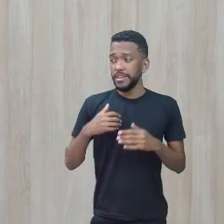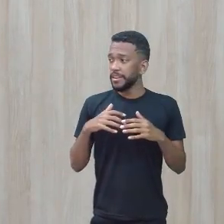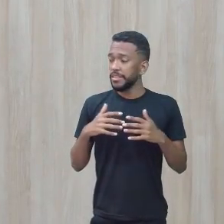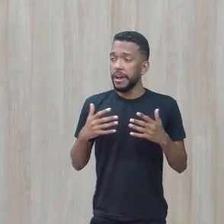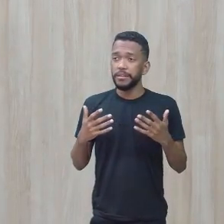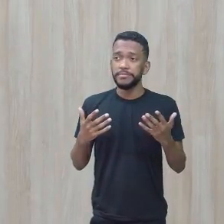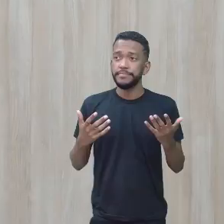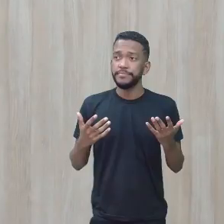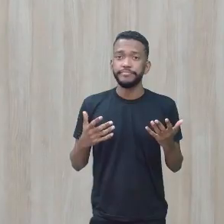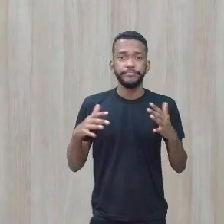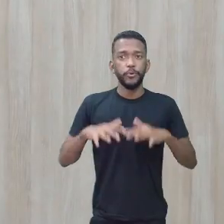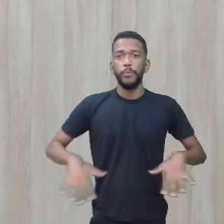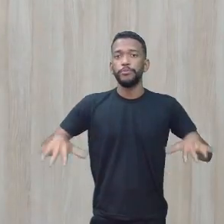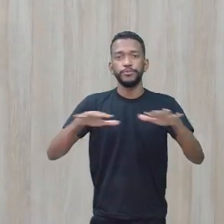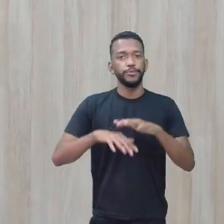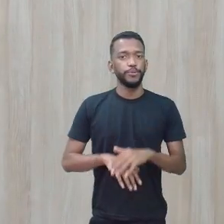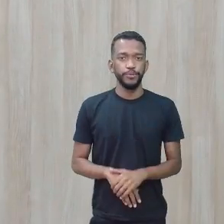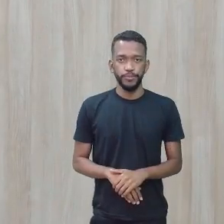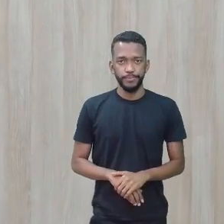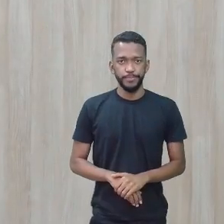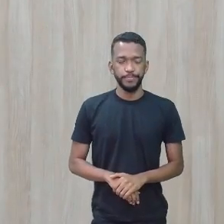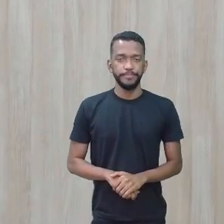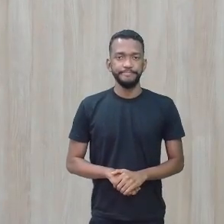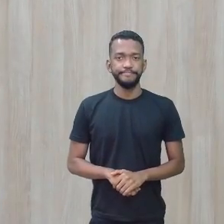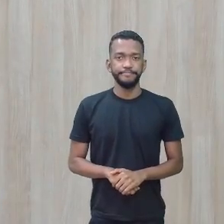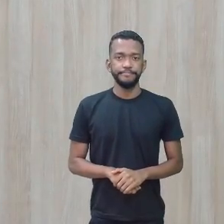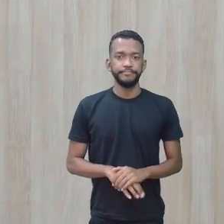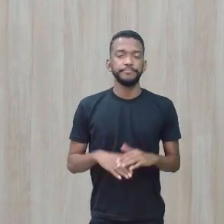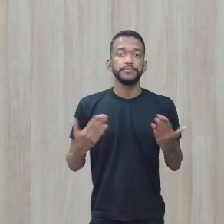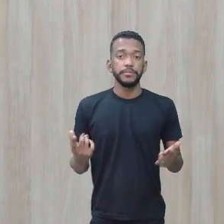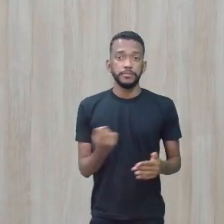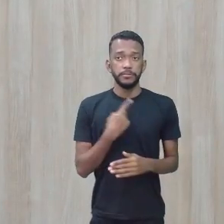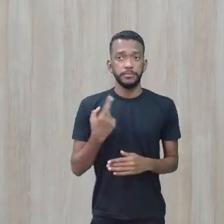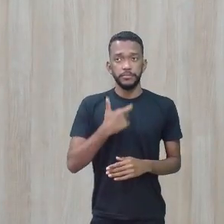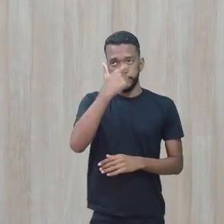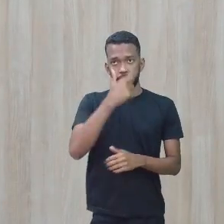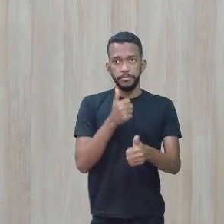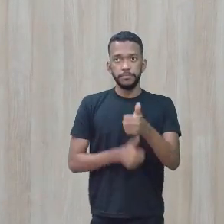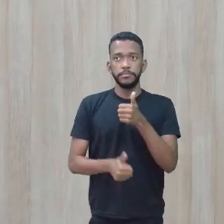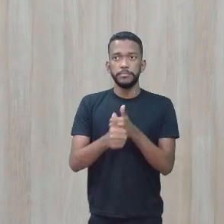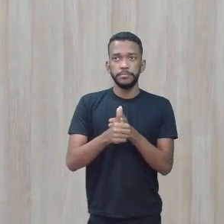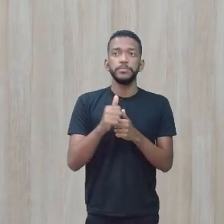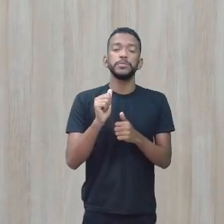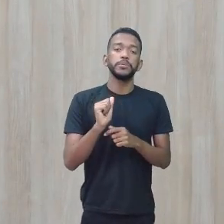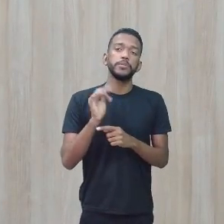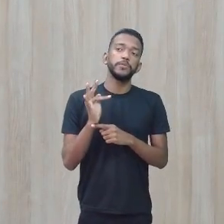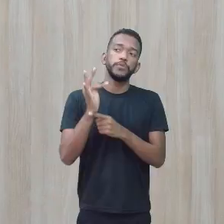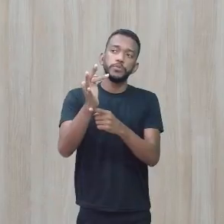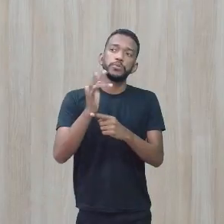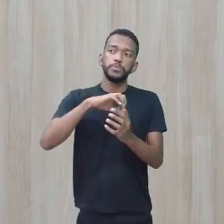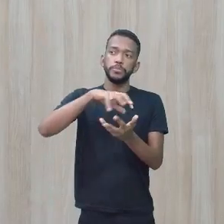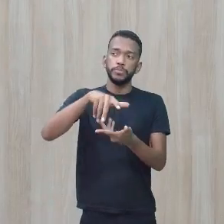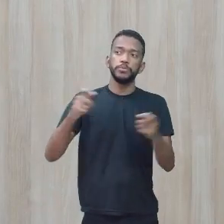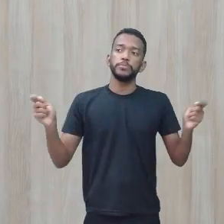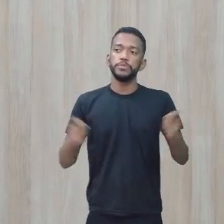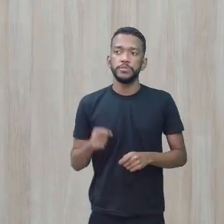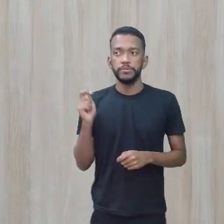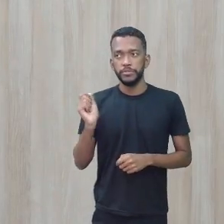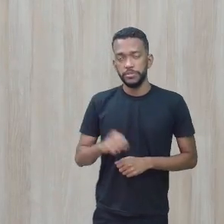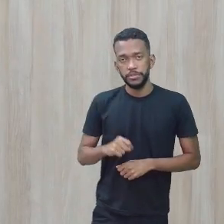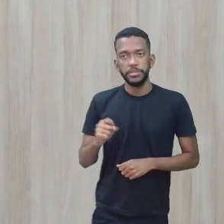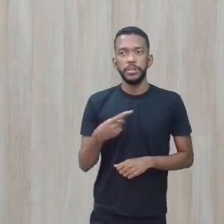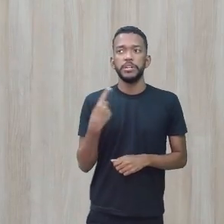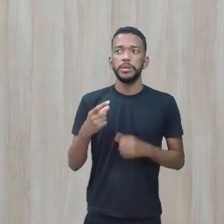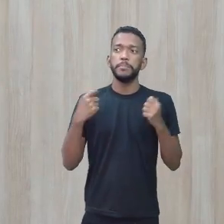né, como um todo. Então, somos protagonistas, sim, de um mundo possível. A gente tem que cobrar